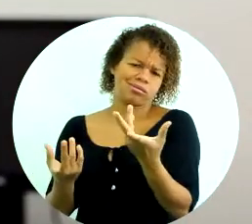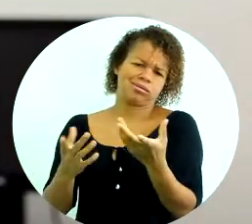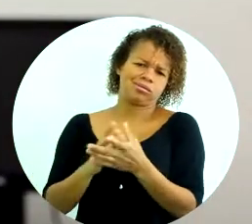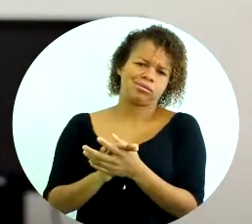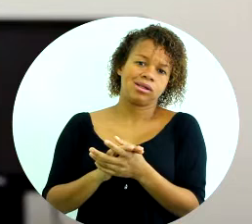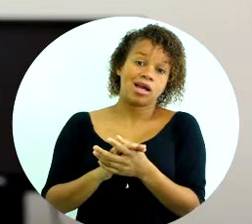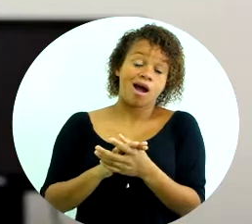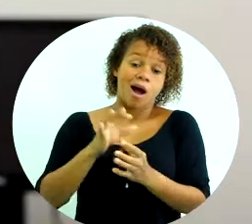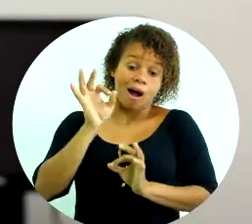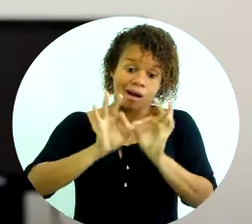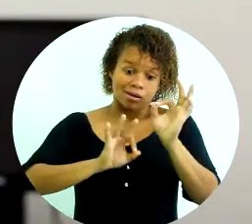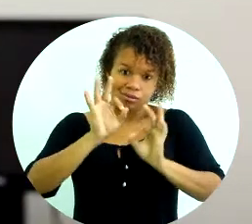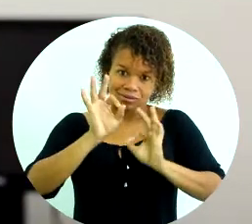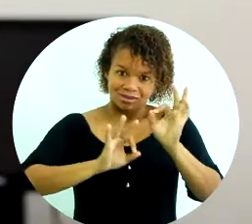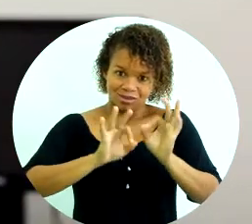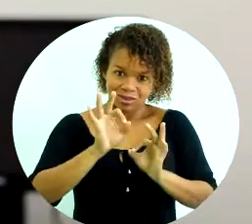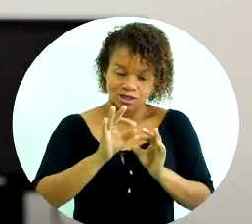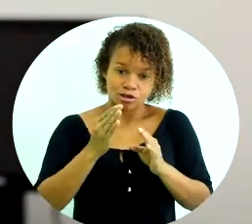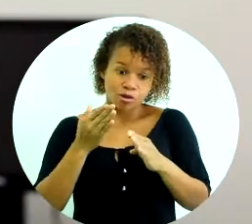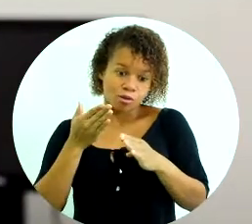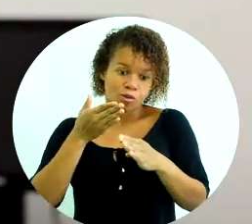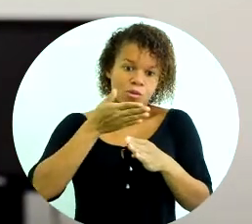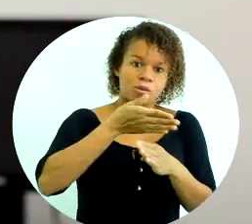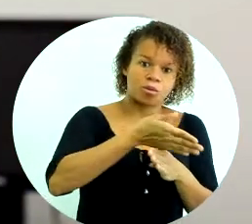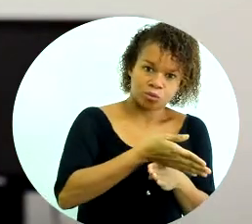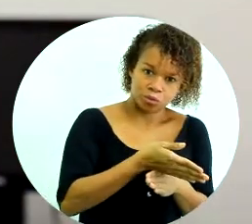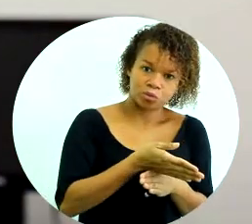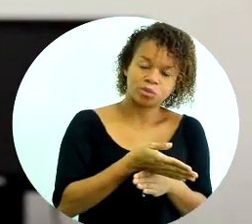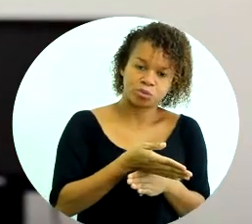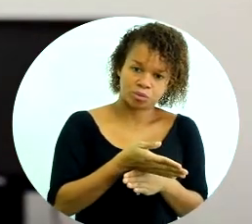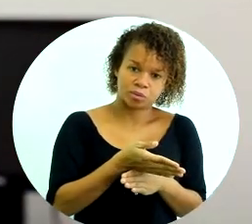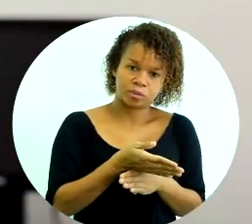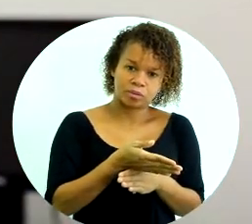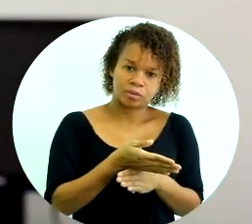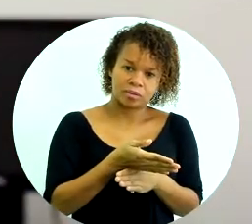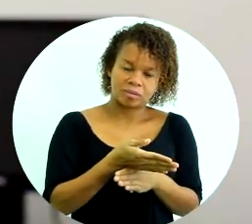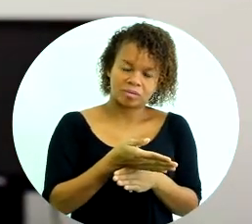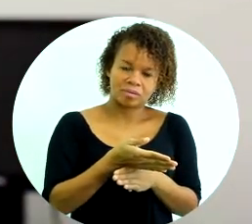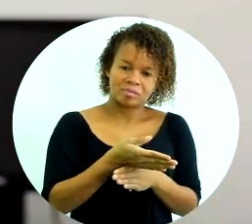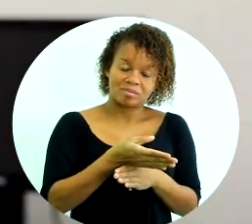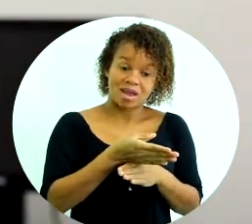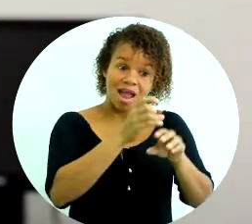se estabelece, normatizem, introduzam e